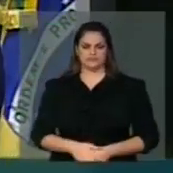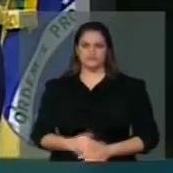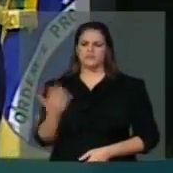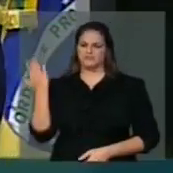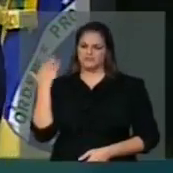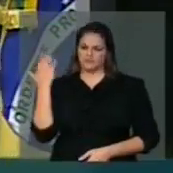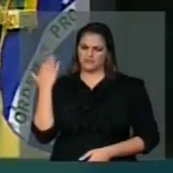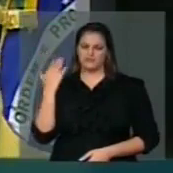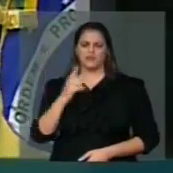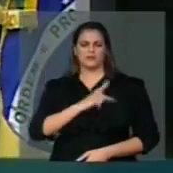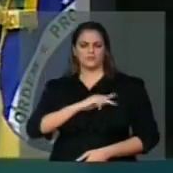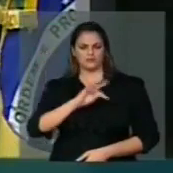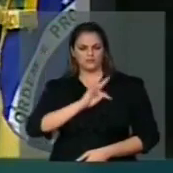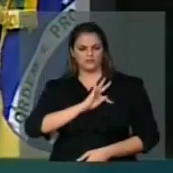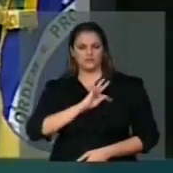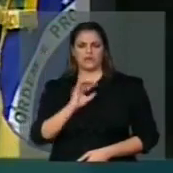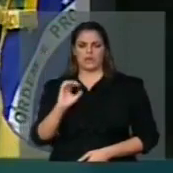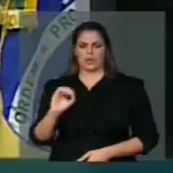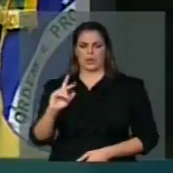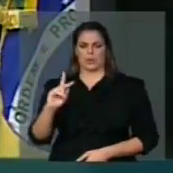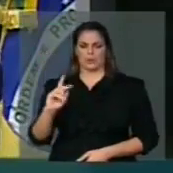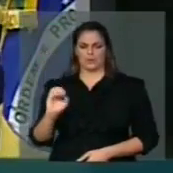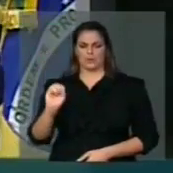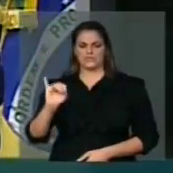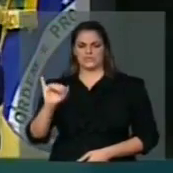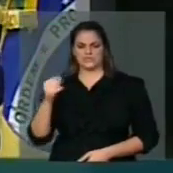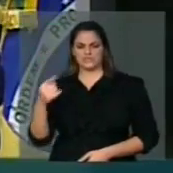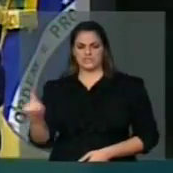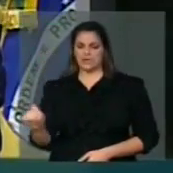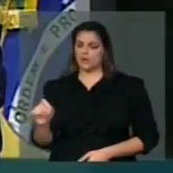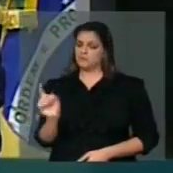oposição, ele fazia exatamente o inverso.